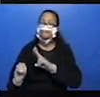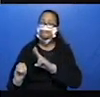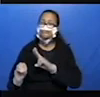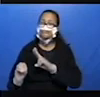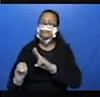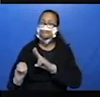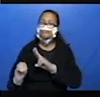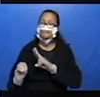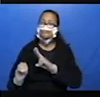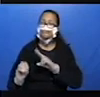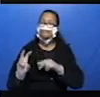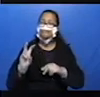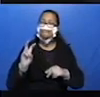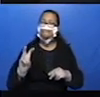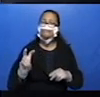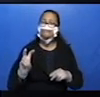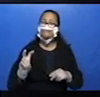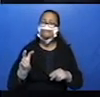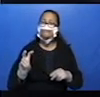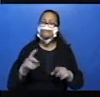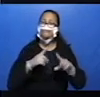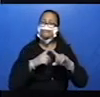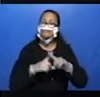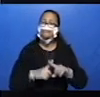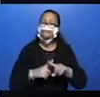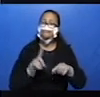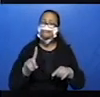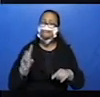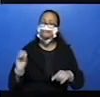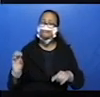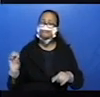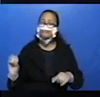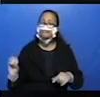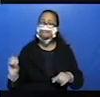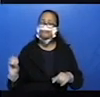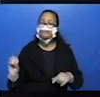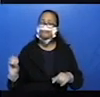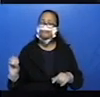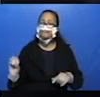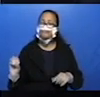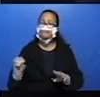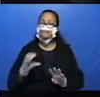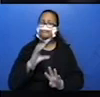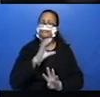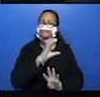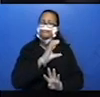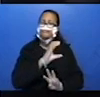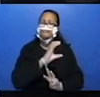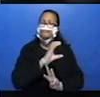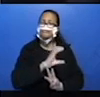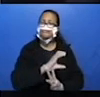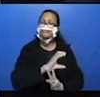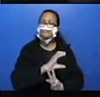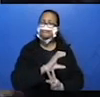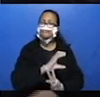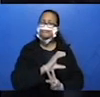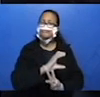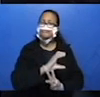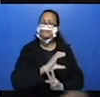onde estava o 5. Quando eu multiplico por 100, centena, olha para onde ele vai.